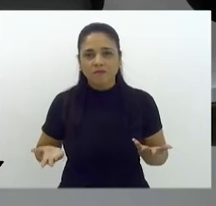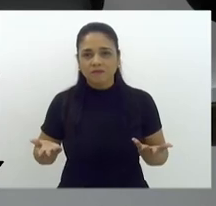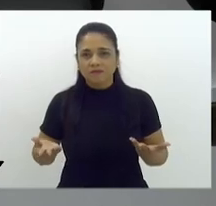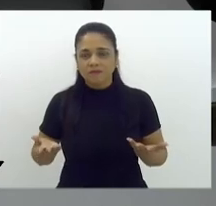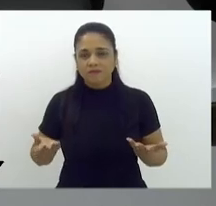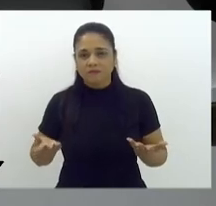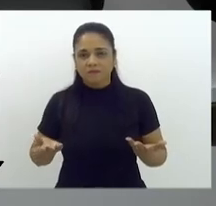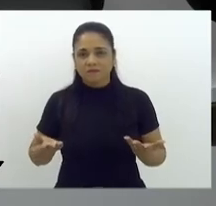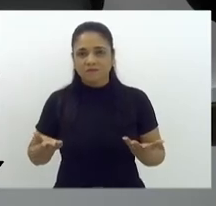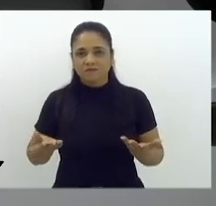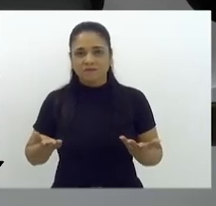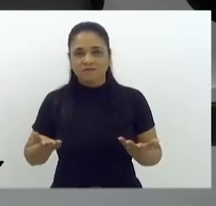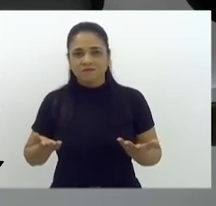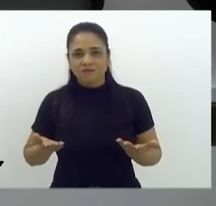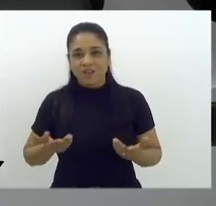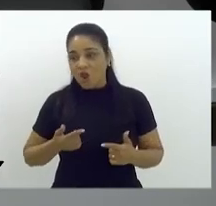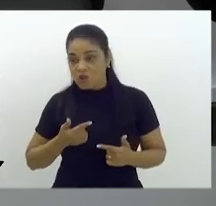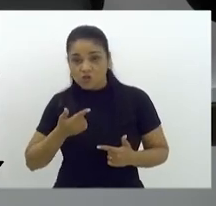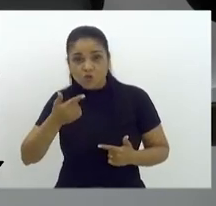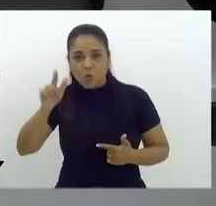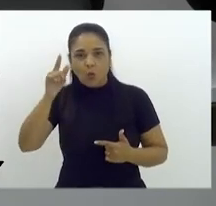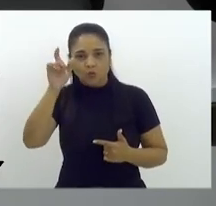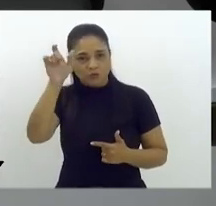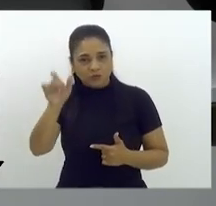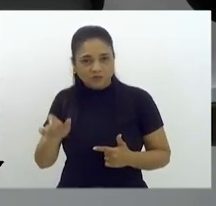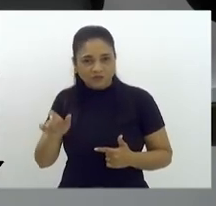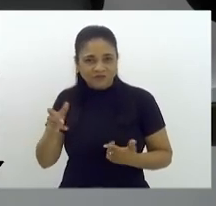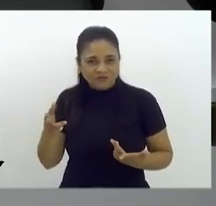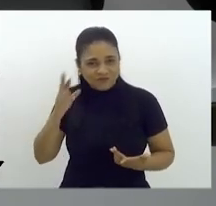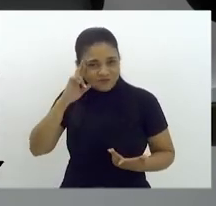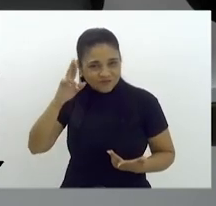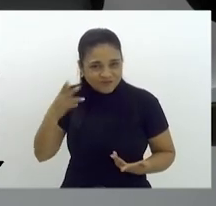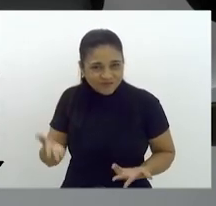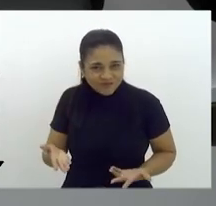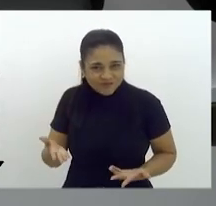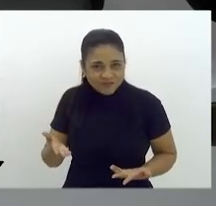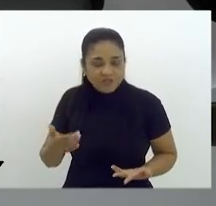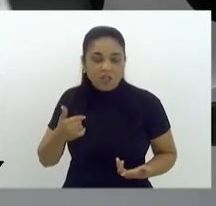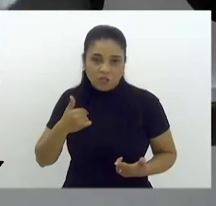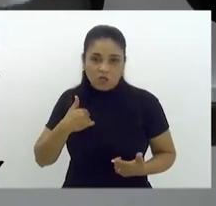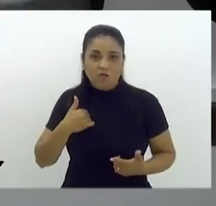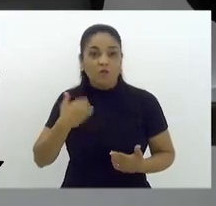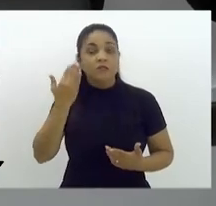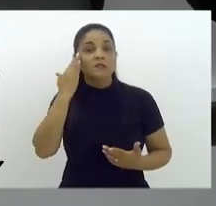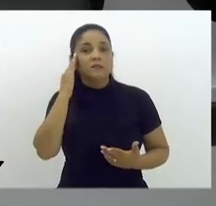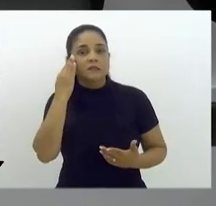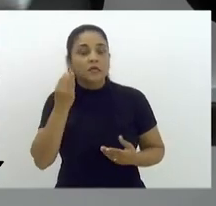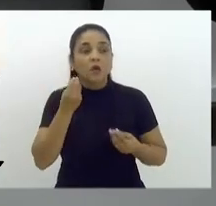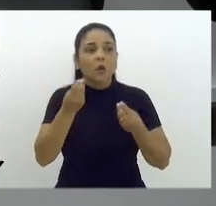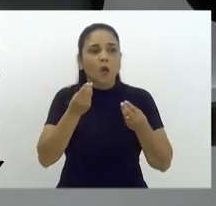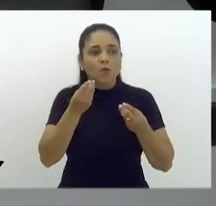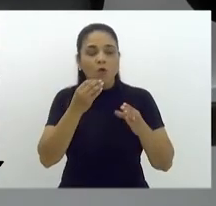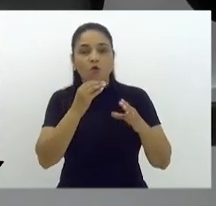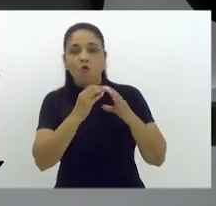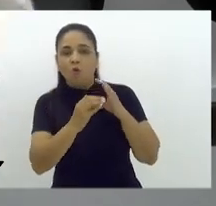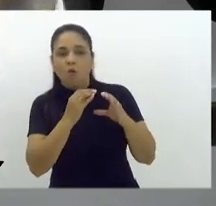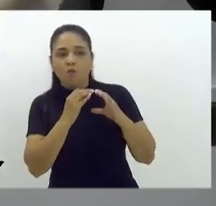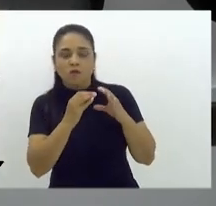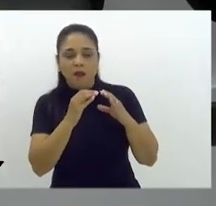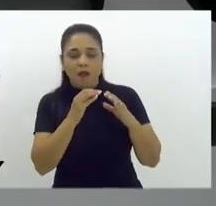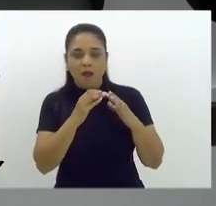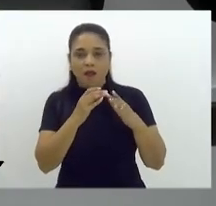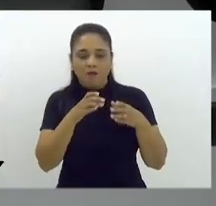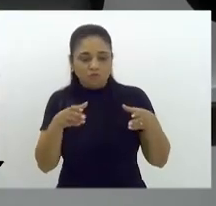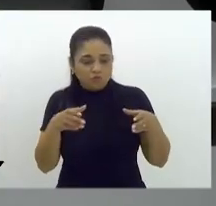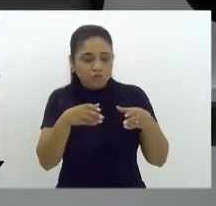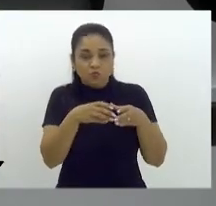apropriada por terceiros e eu vou subjugar na hora que eu entender e vou me comunicar com uma rede